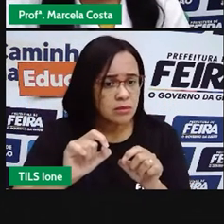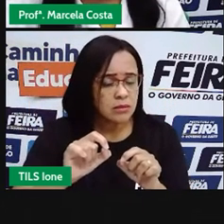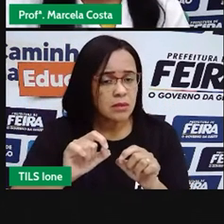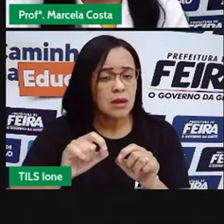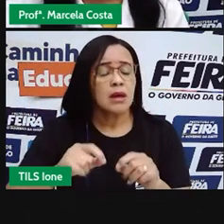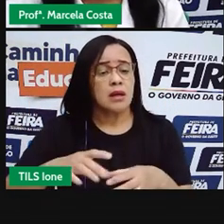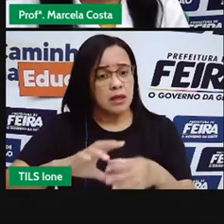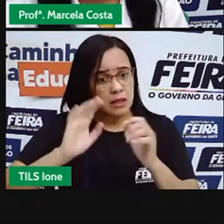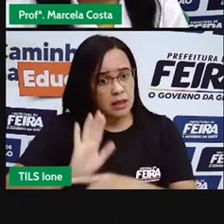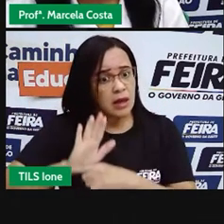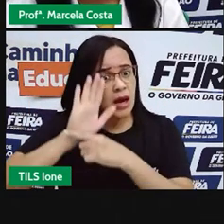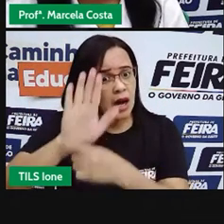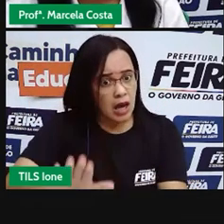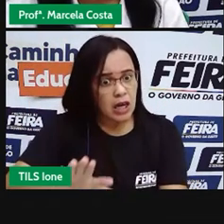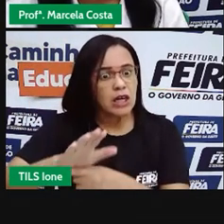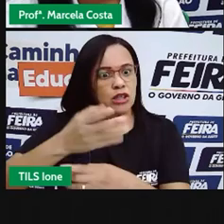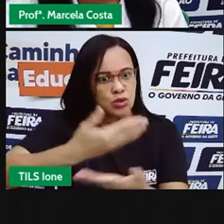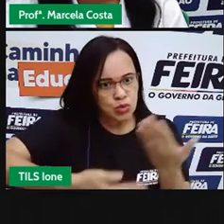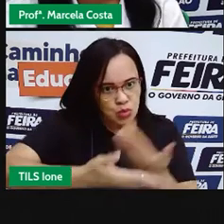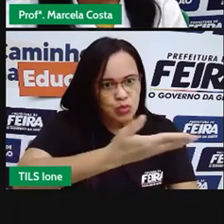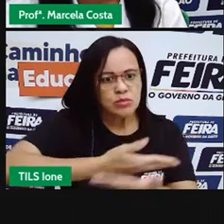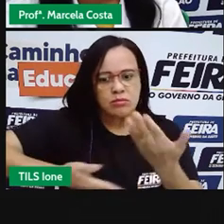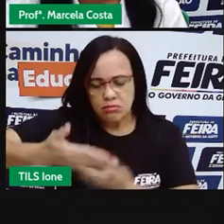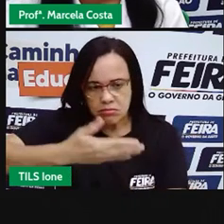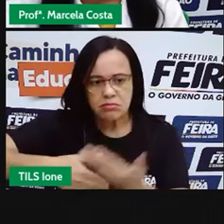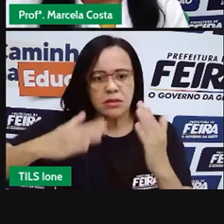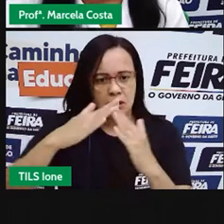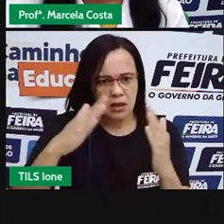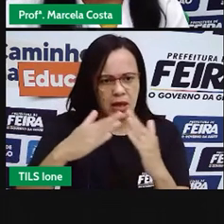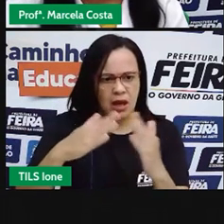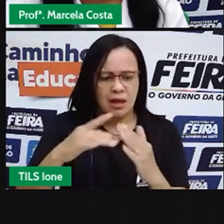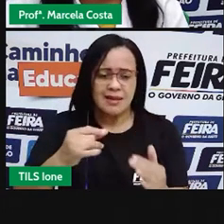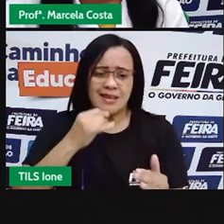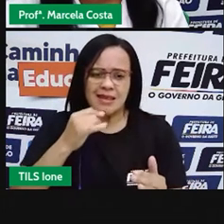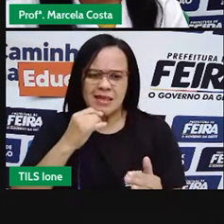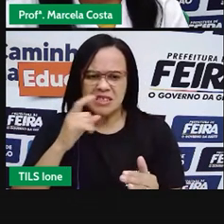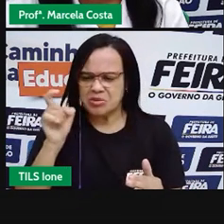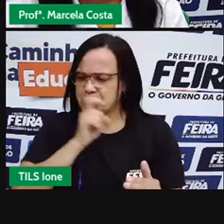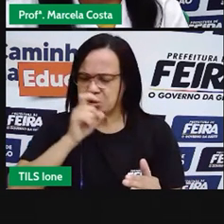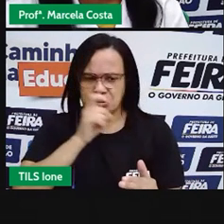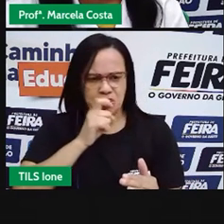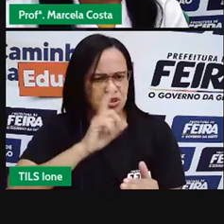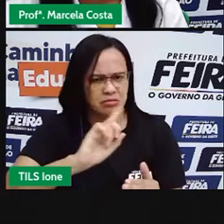entender finalmente e